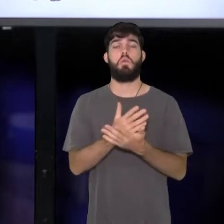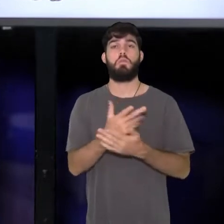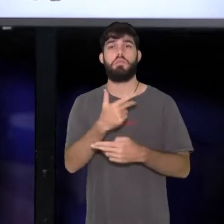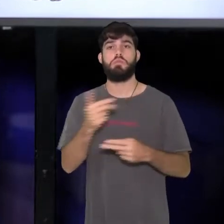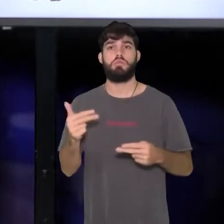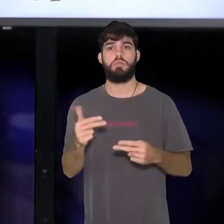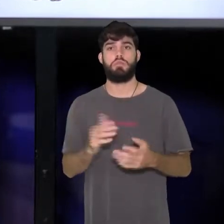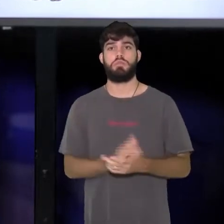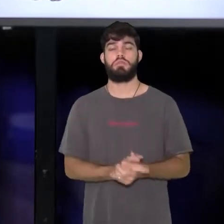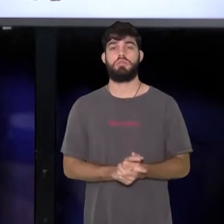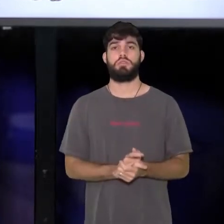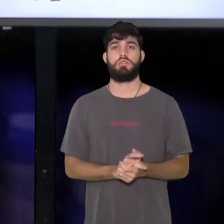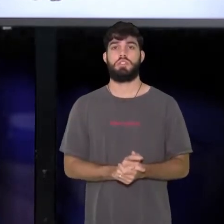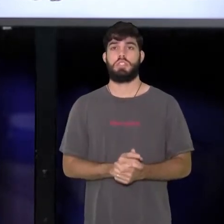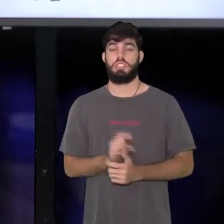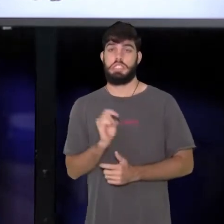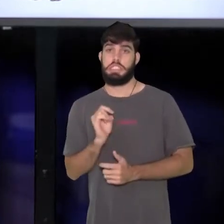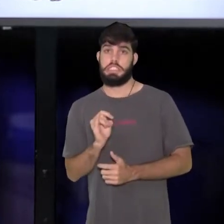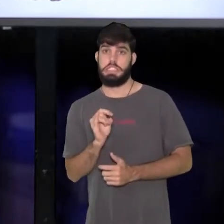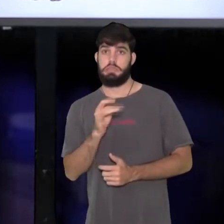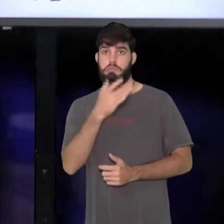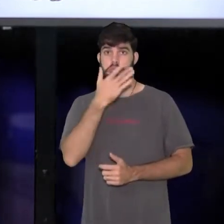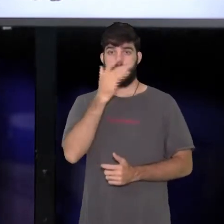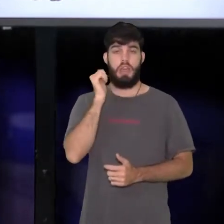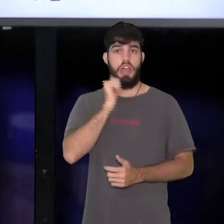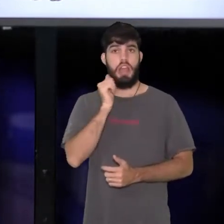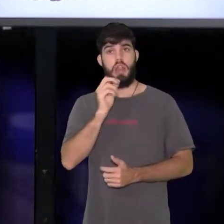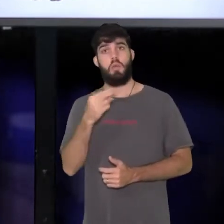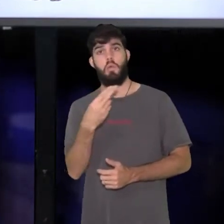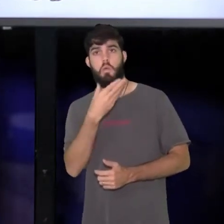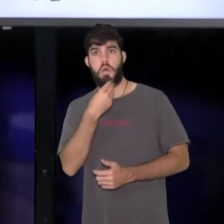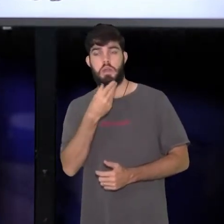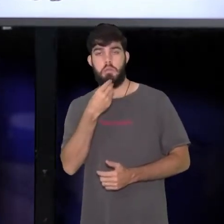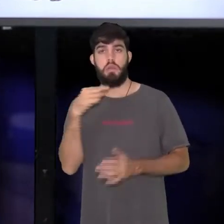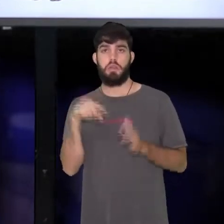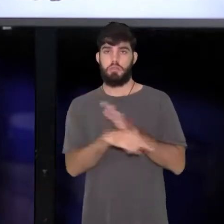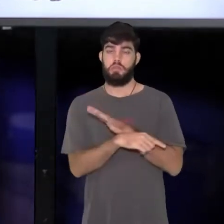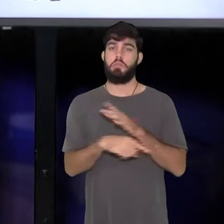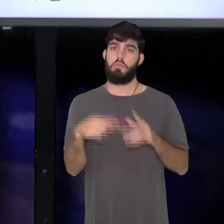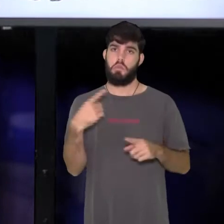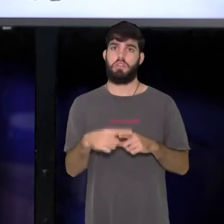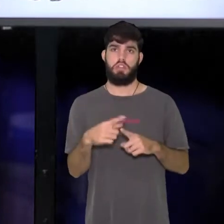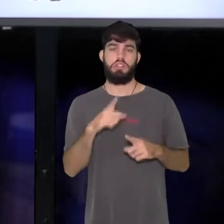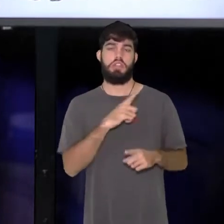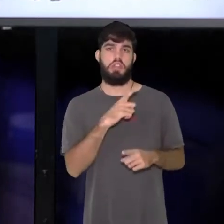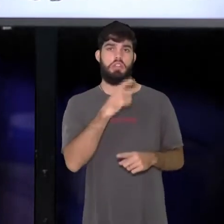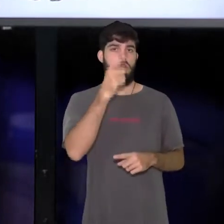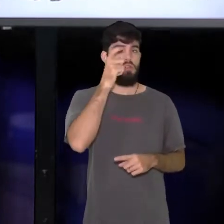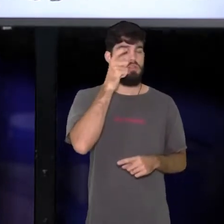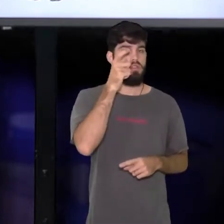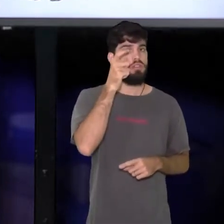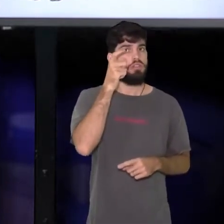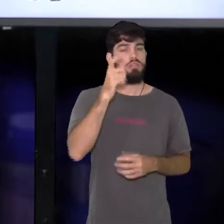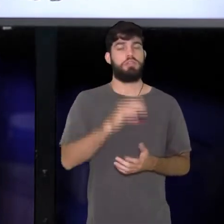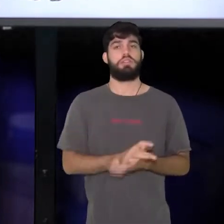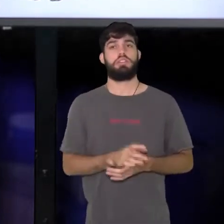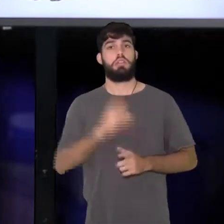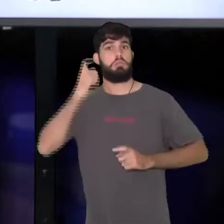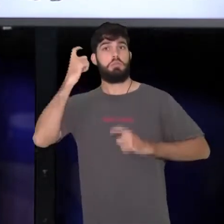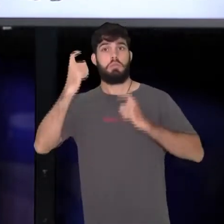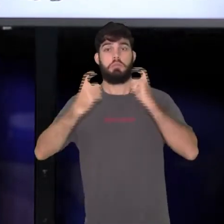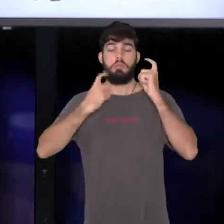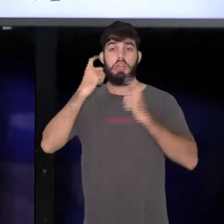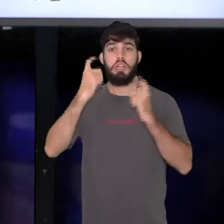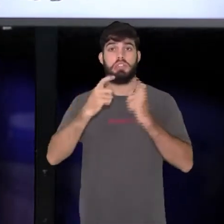coisa? Ora, se ela perguntou, se ele perguntou, é porque tem algum interesse. Está preocupado se tem